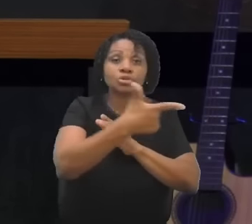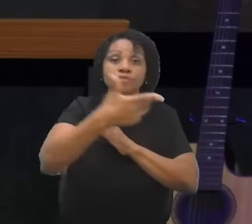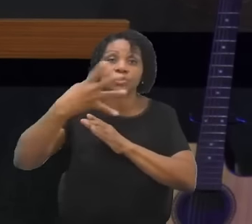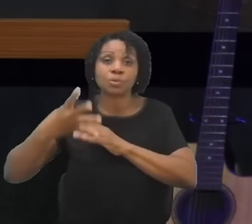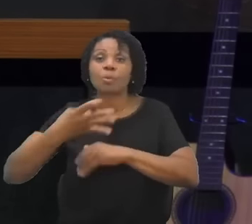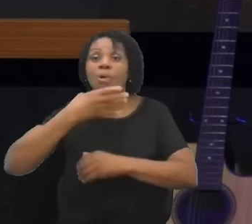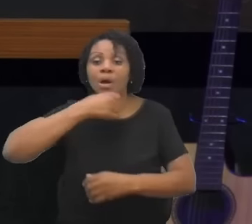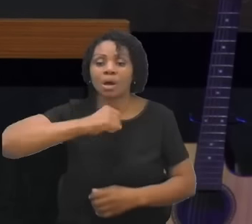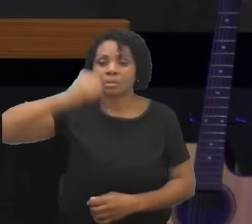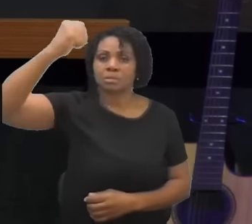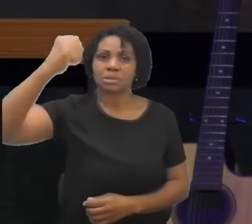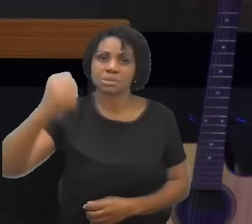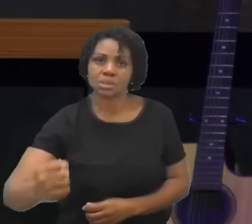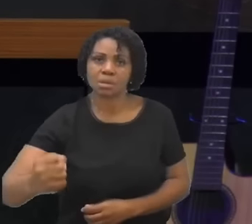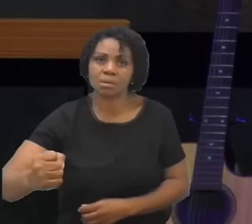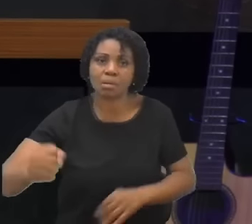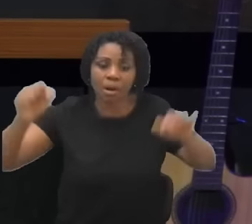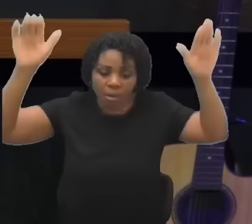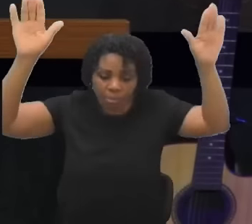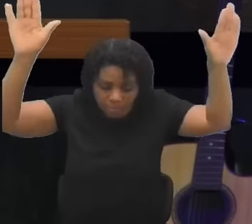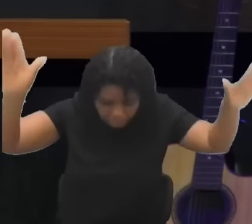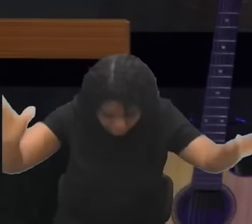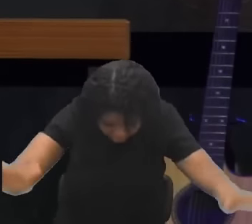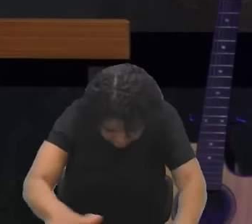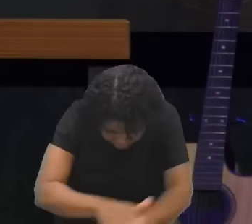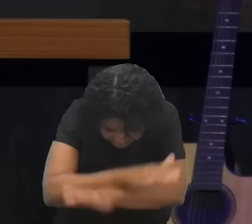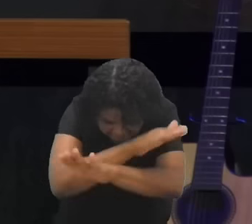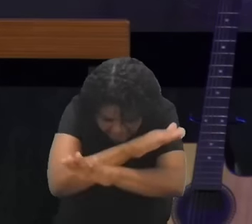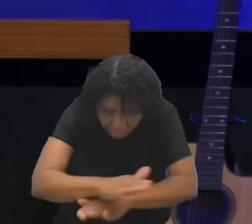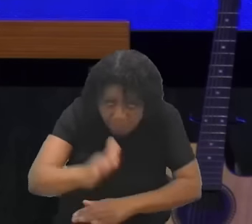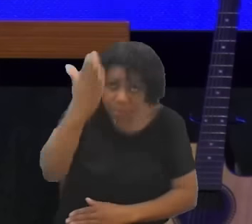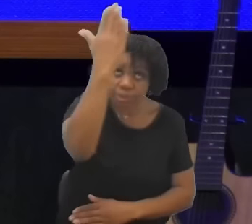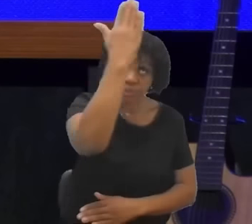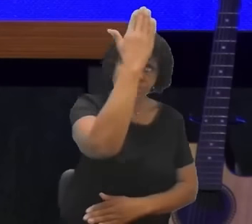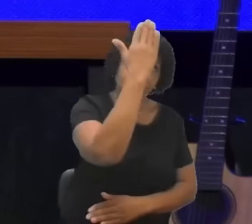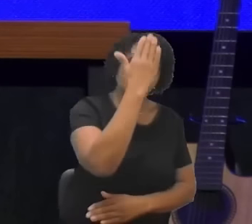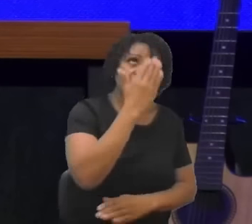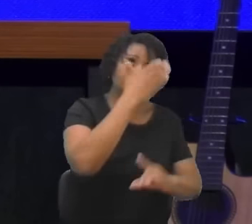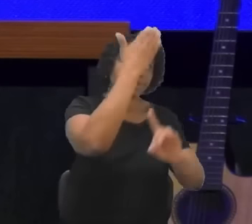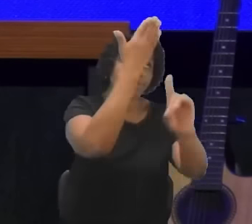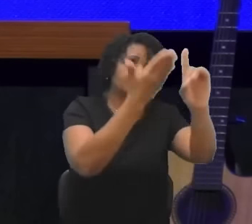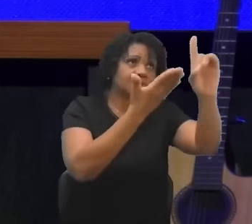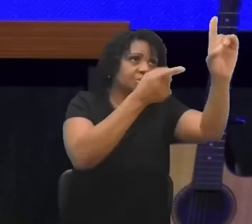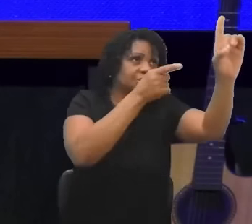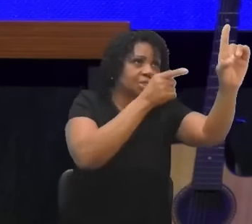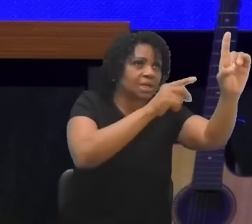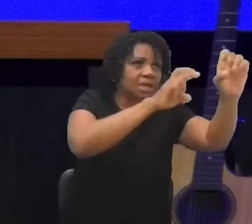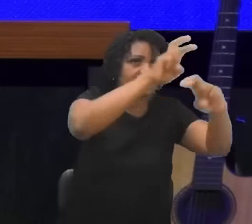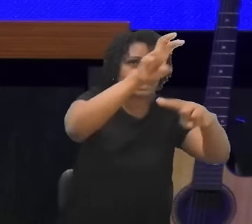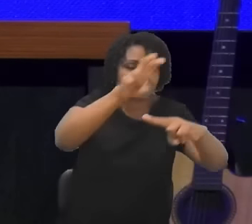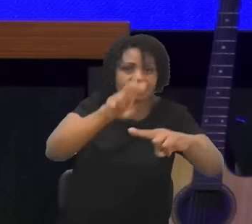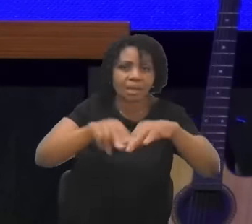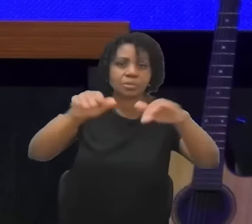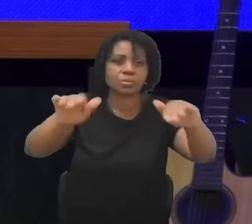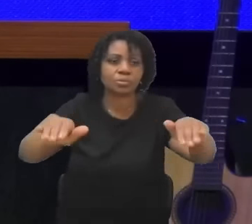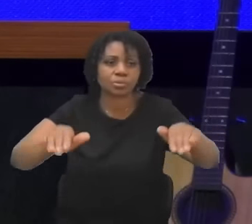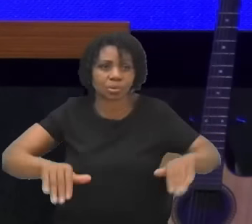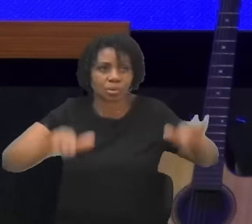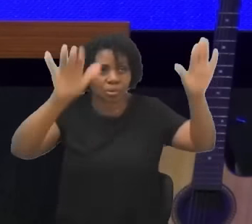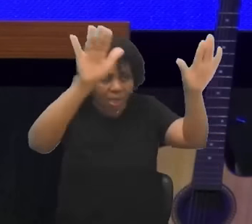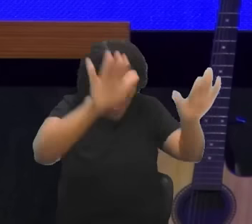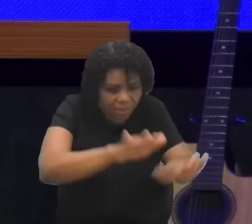24 anciãos prostrar-se-ão diante daquele que se encontra no trono, adorarão o